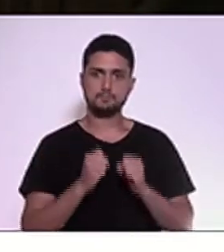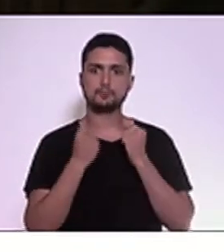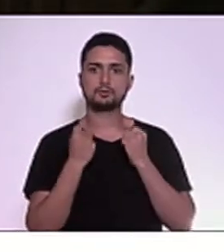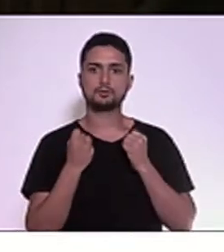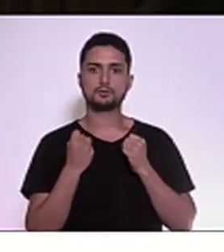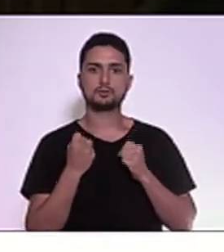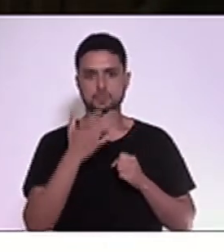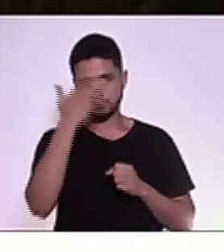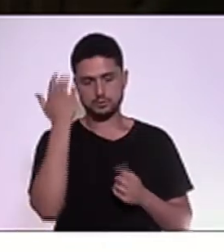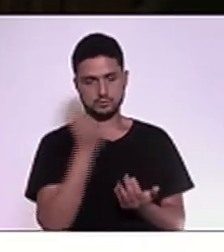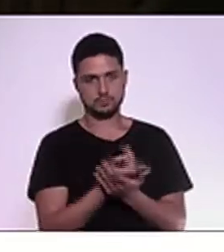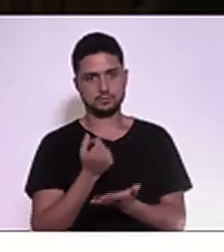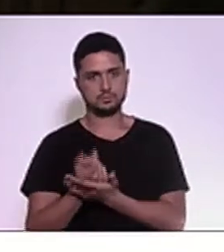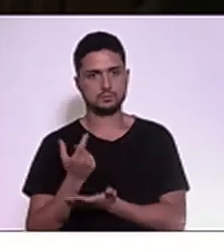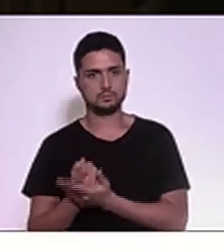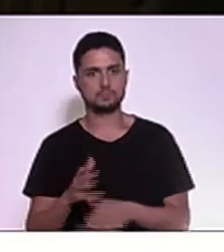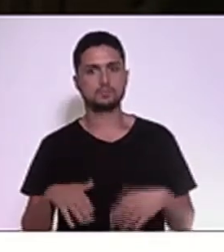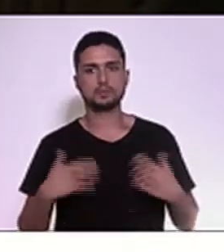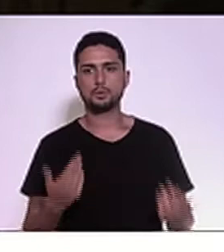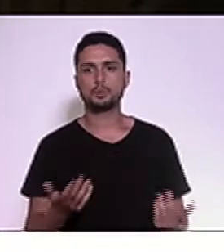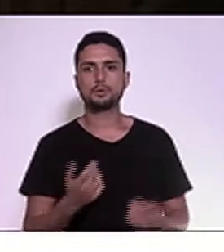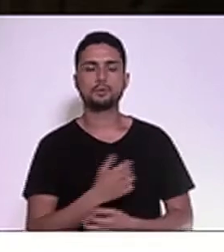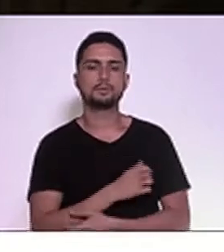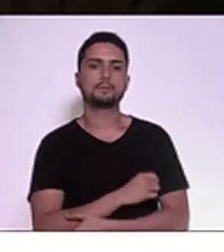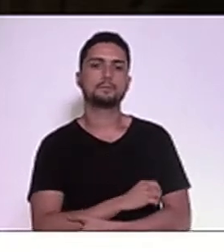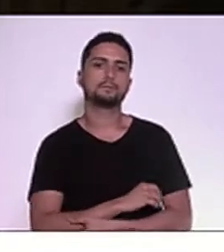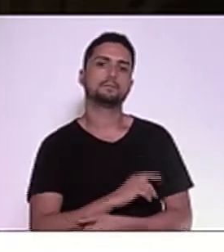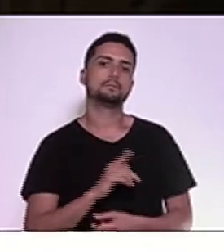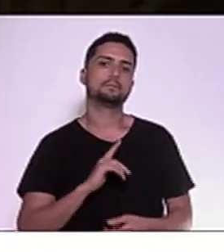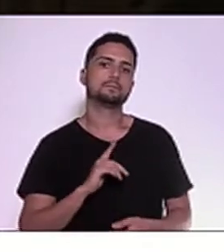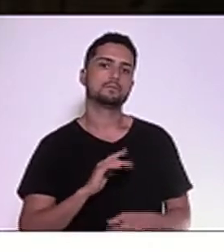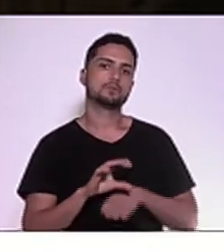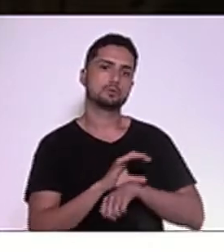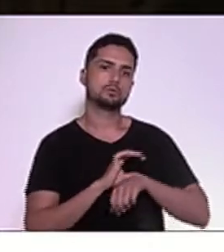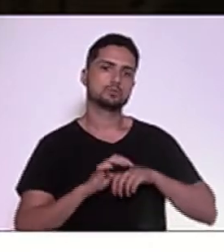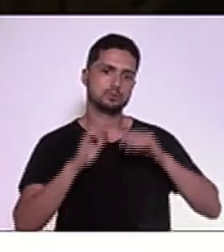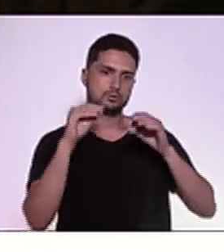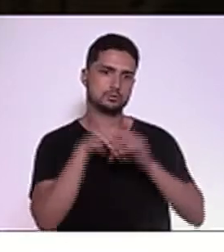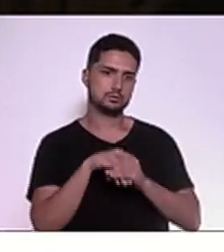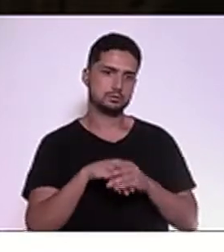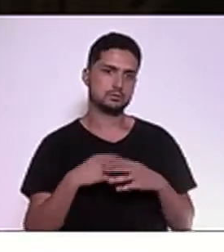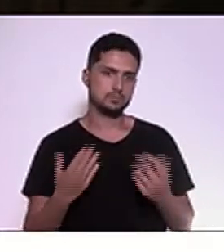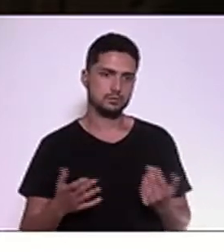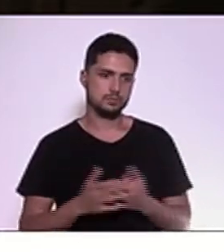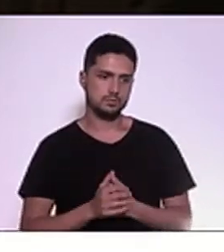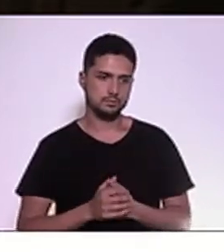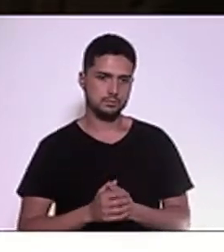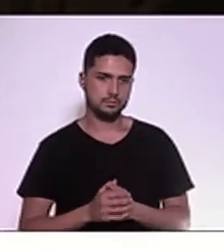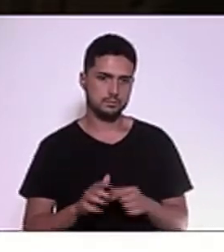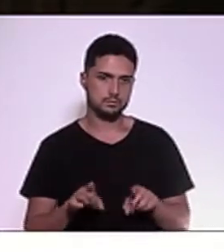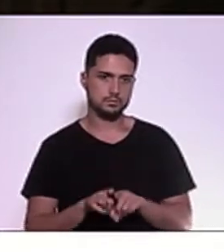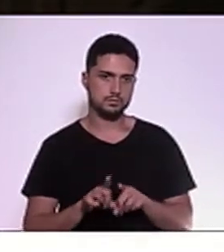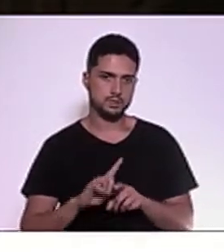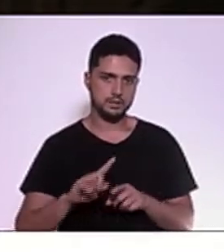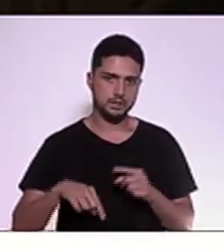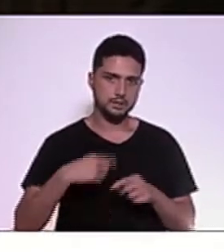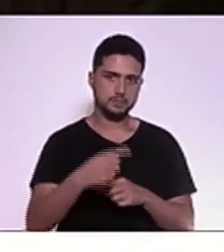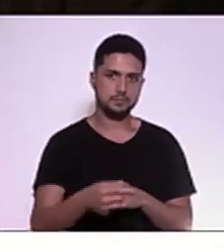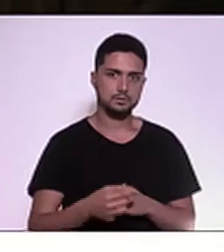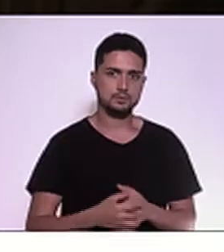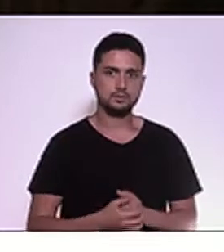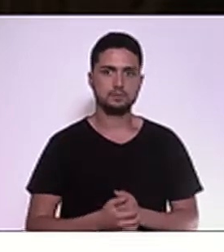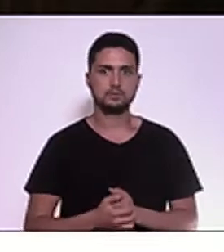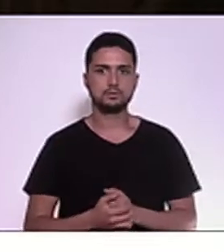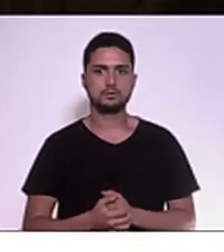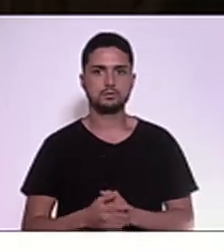consumidores, portanto, dentro dos marcos constitucionais. Mais adiante na Constituição, bem mais adiante,